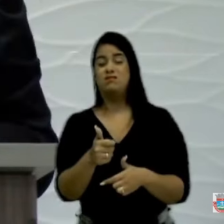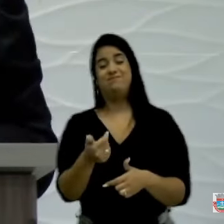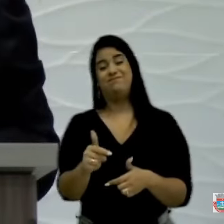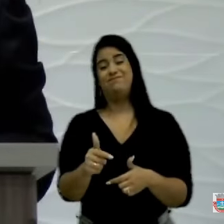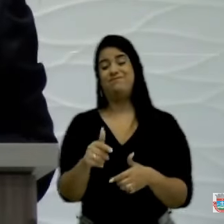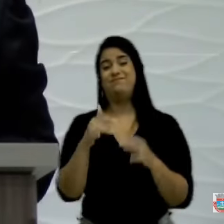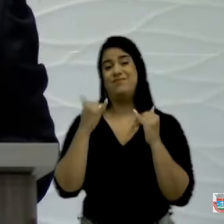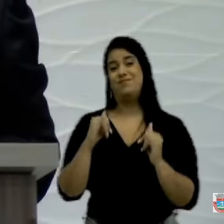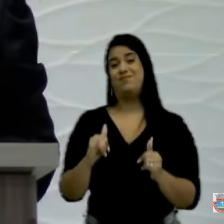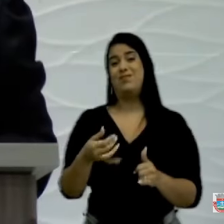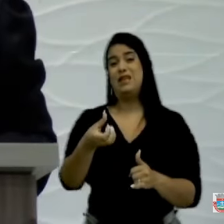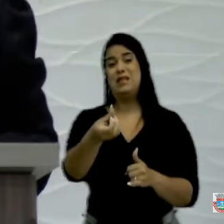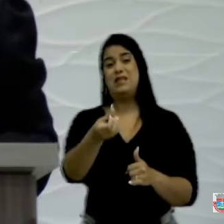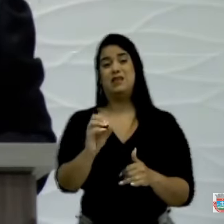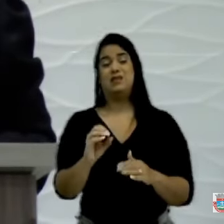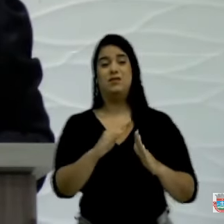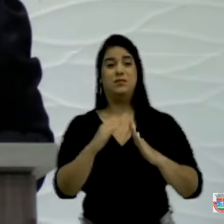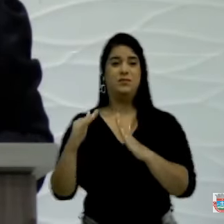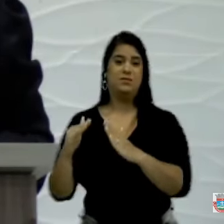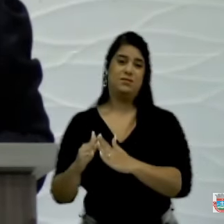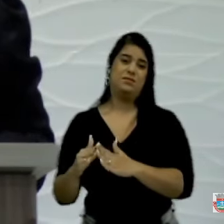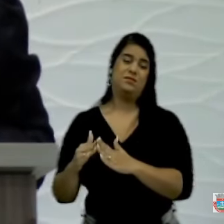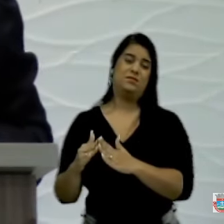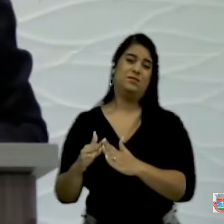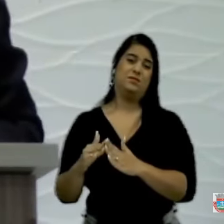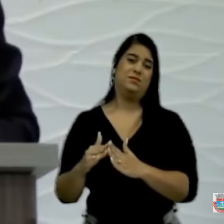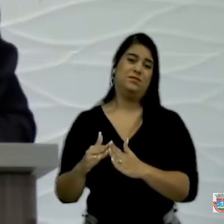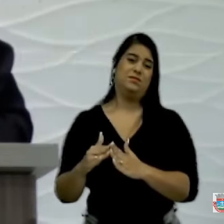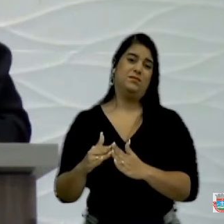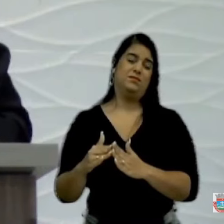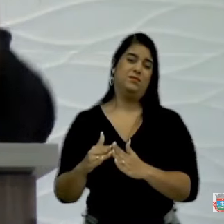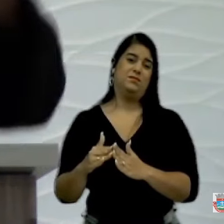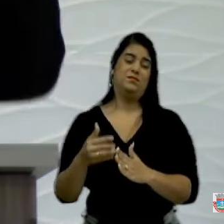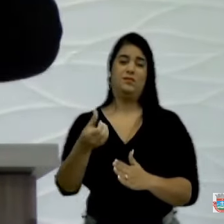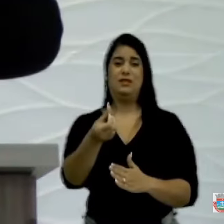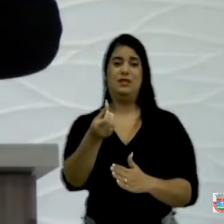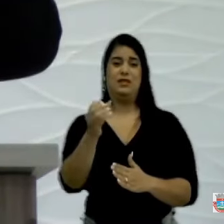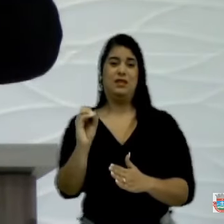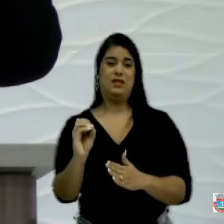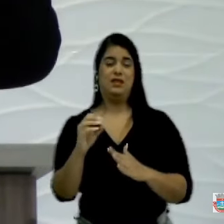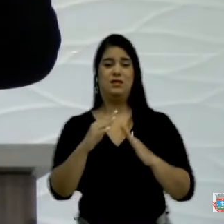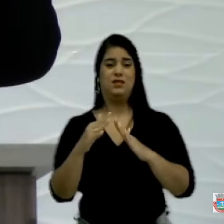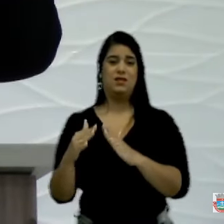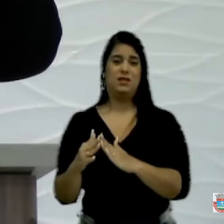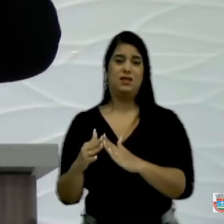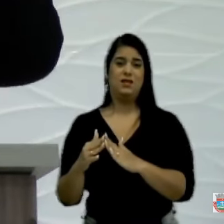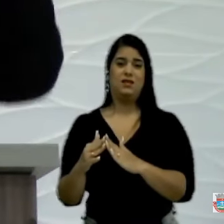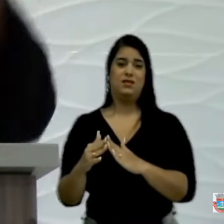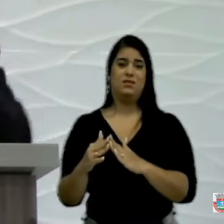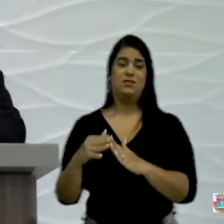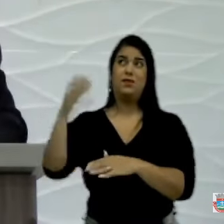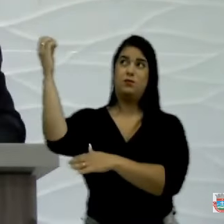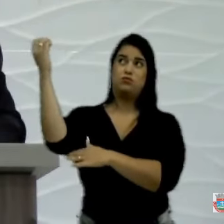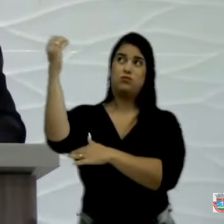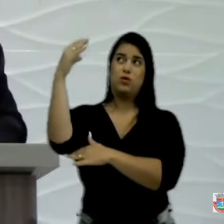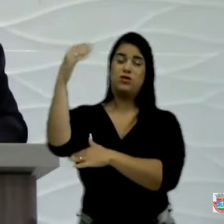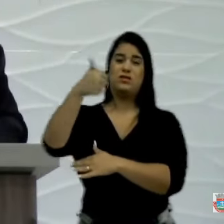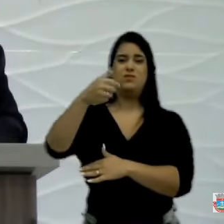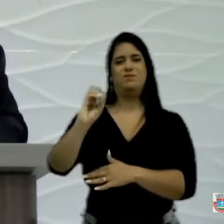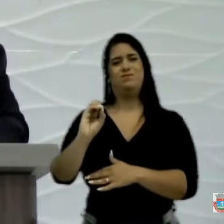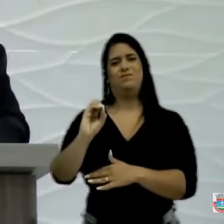São 60 residências ligadas num transformador de 10. 60 residências ligadas num transformador de 10.